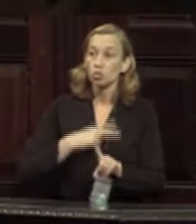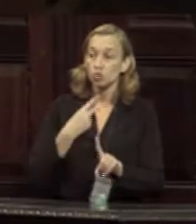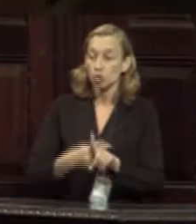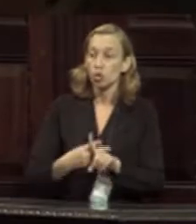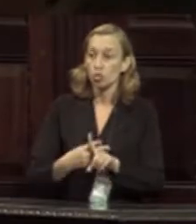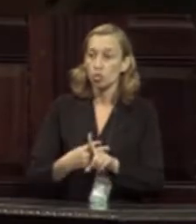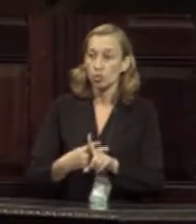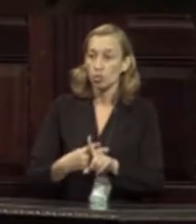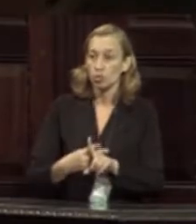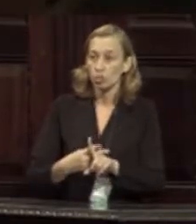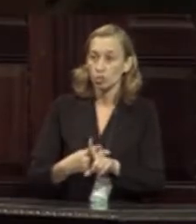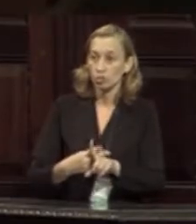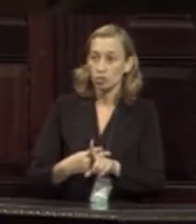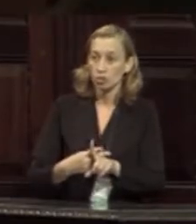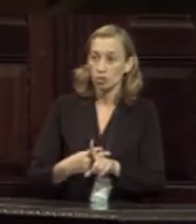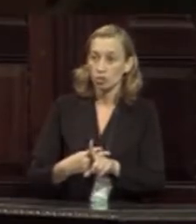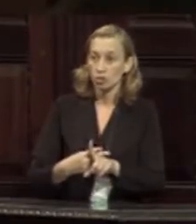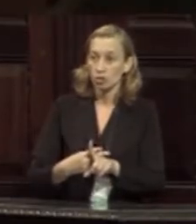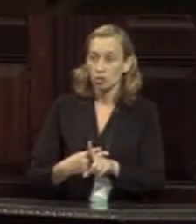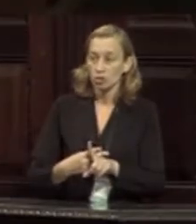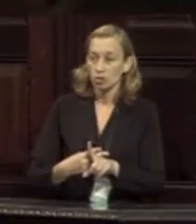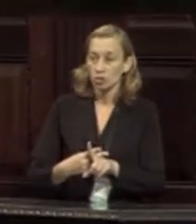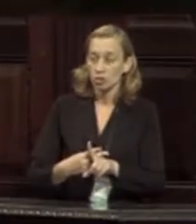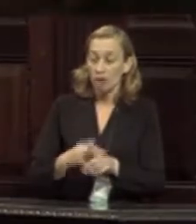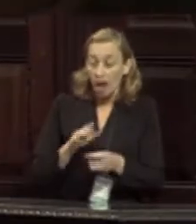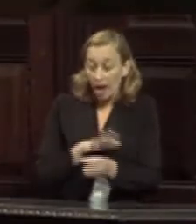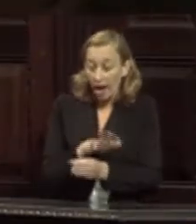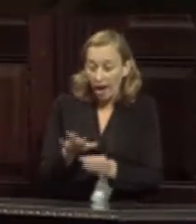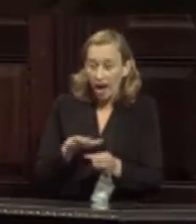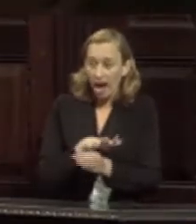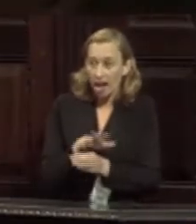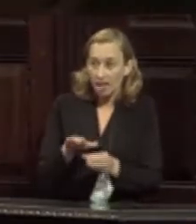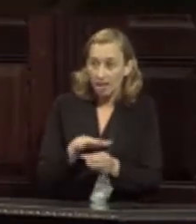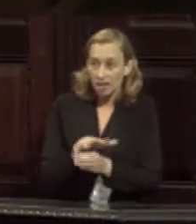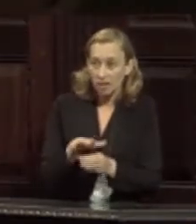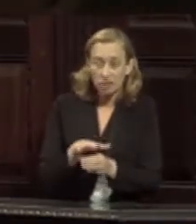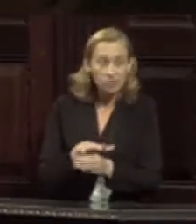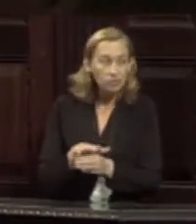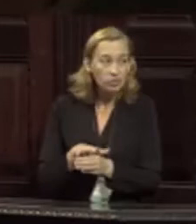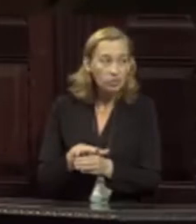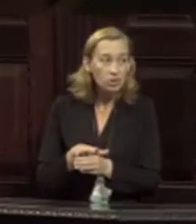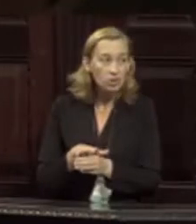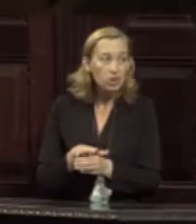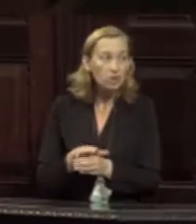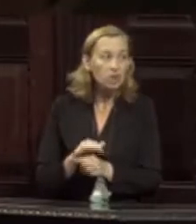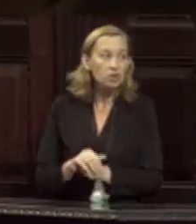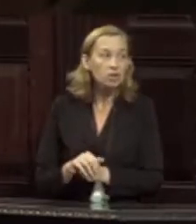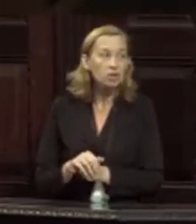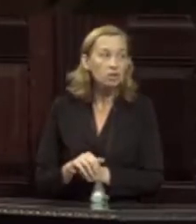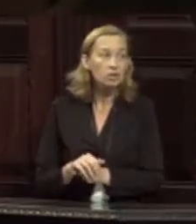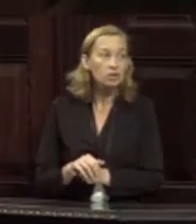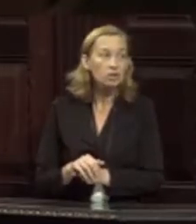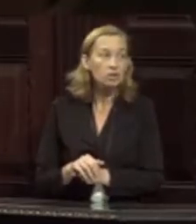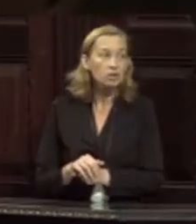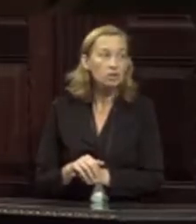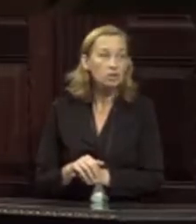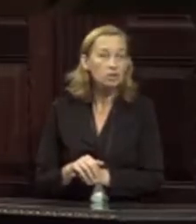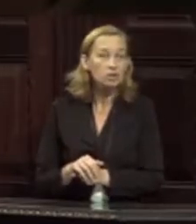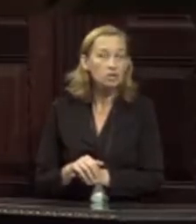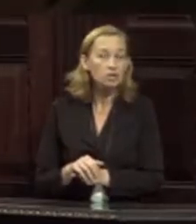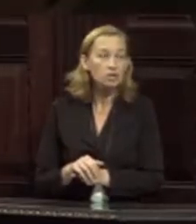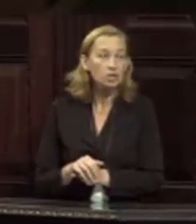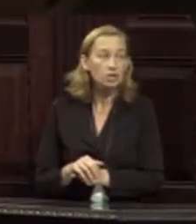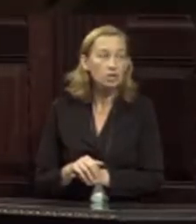pós-sal. Então, essa é a área, são as áreas nobres que estão aqui. Por quê que